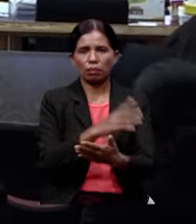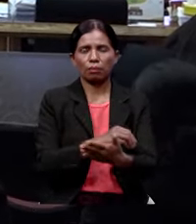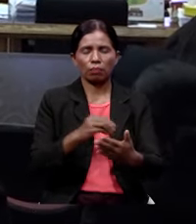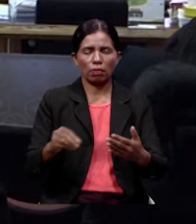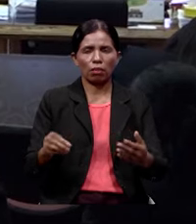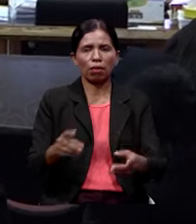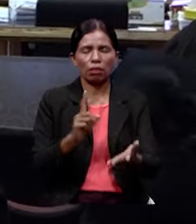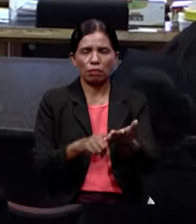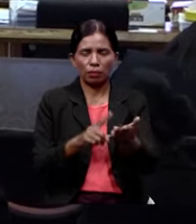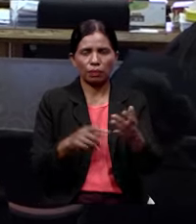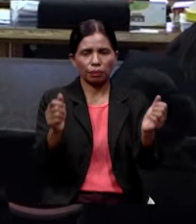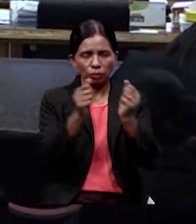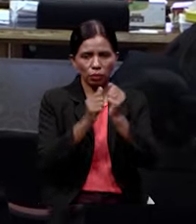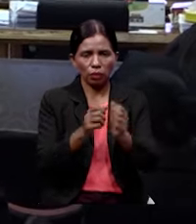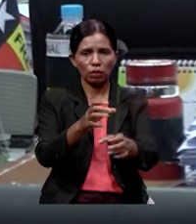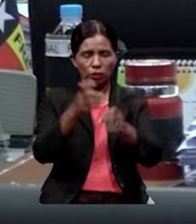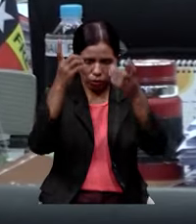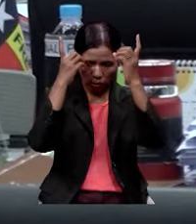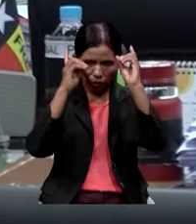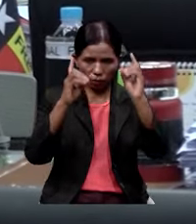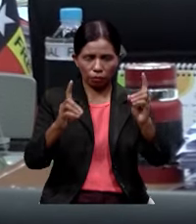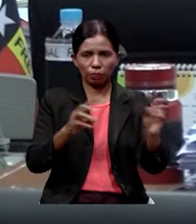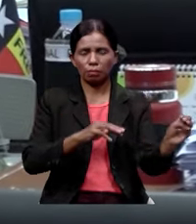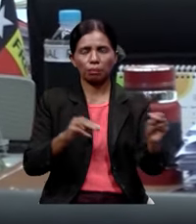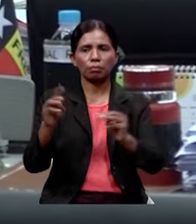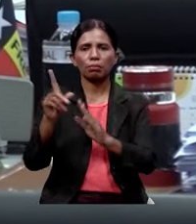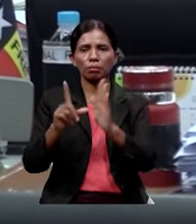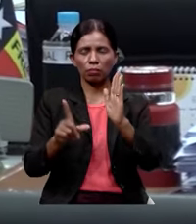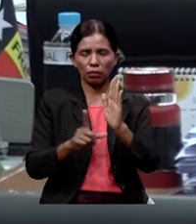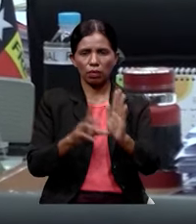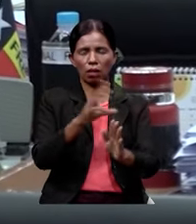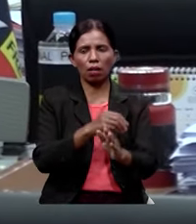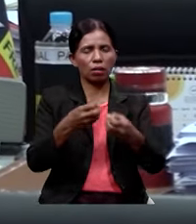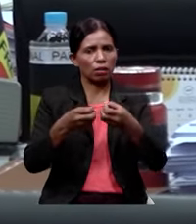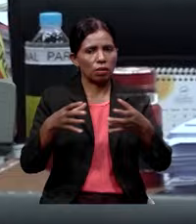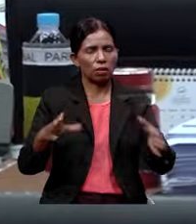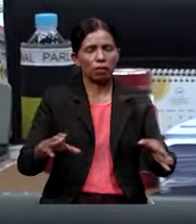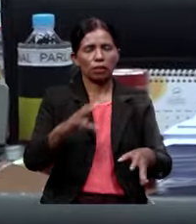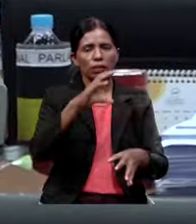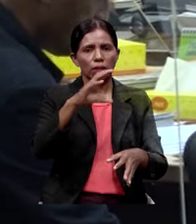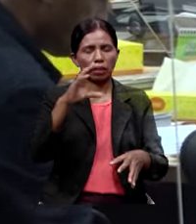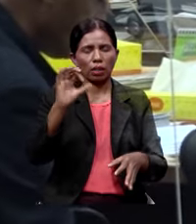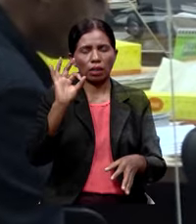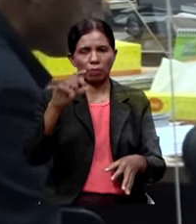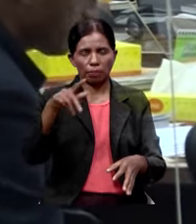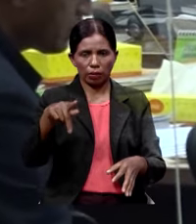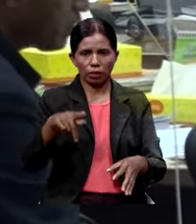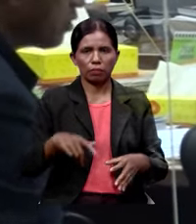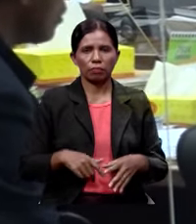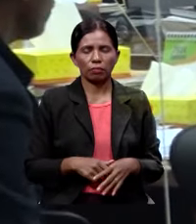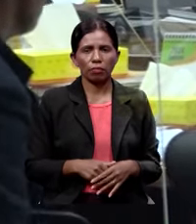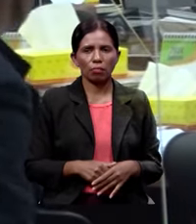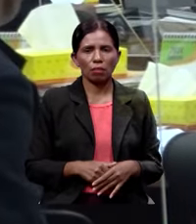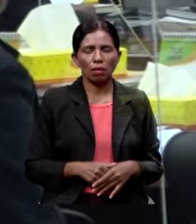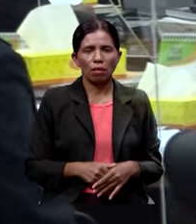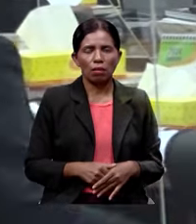onde discute a mutu a tua forte decisão a alteração de lei ou a tua ralar com o Conselho Consultivo Fundo Petrolífero.